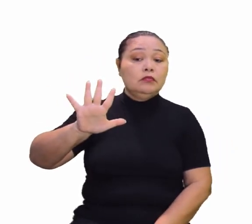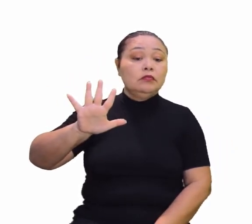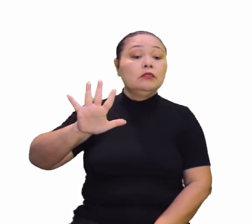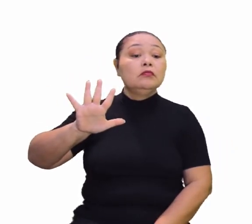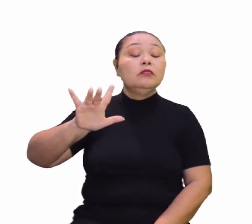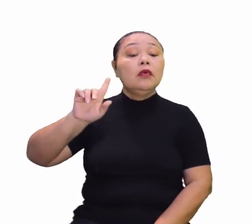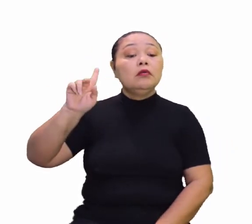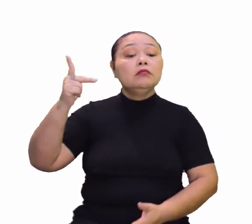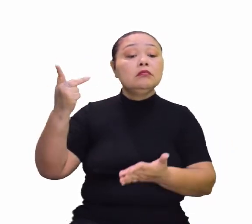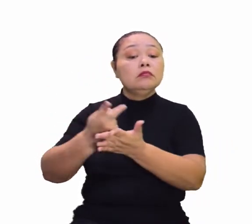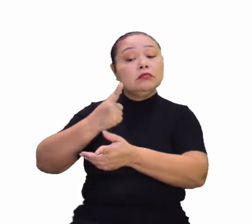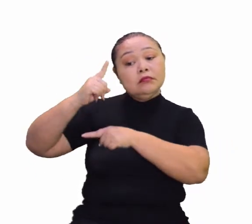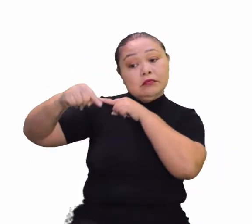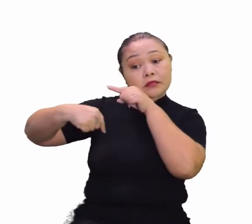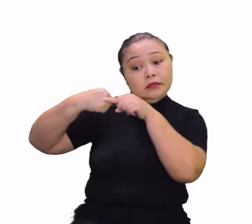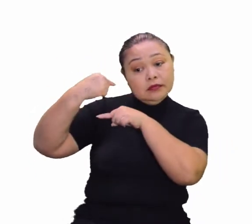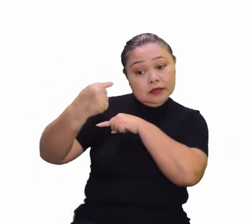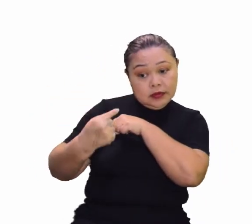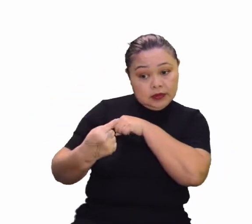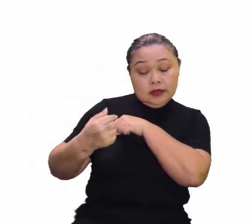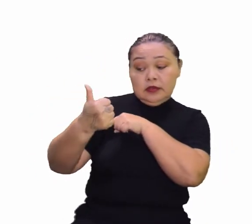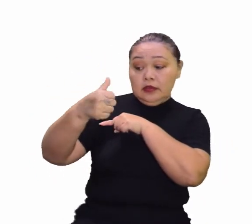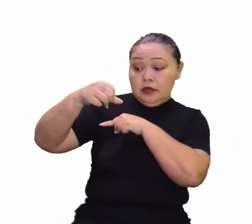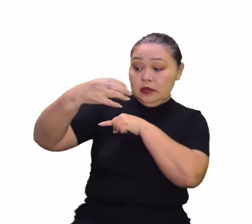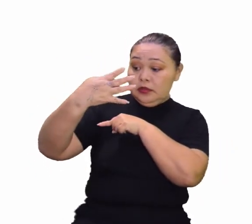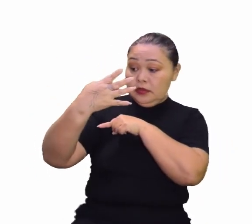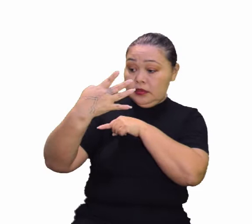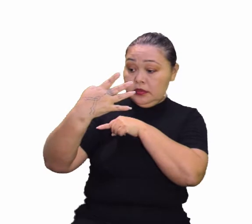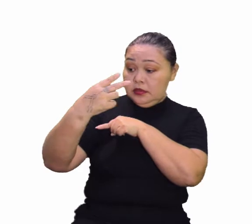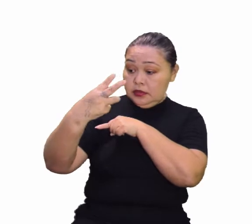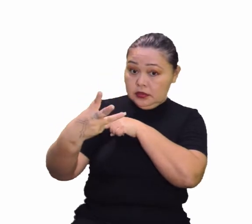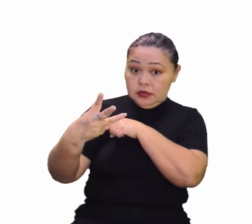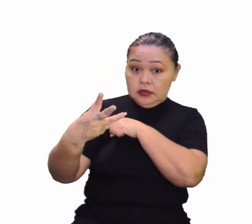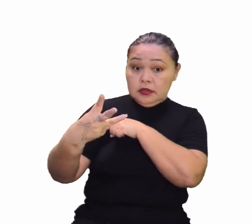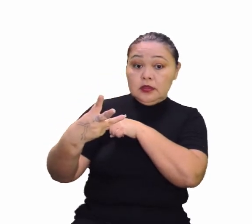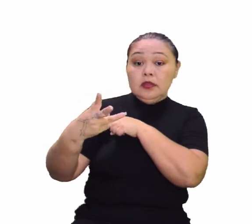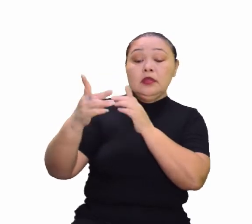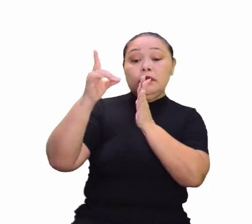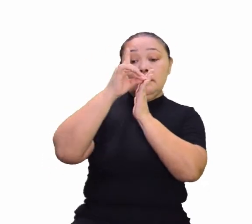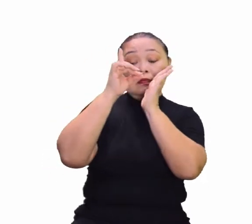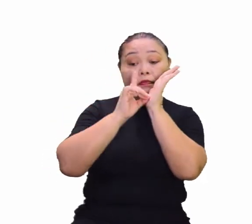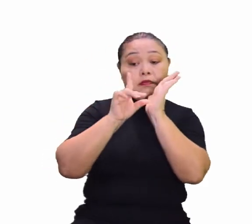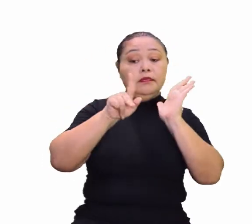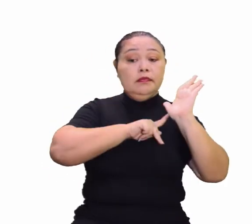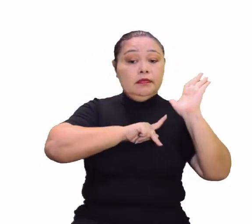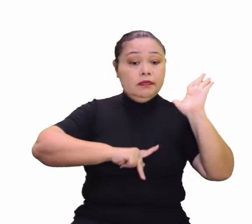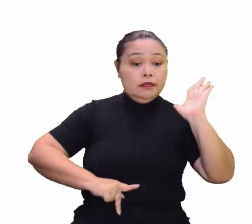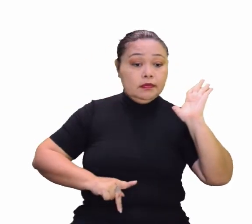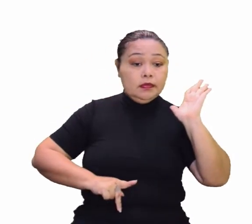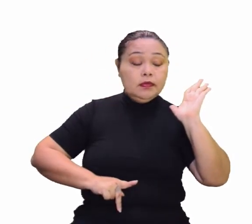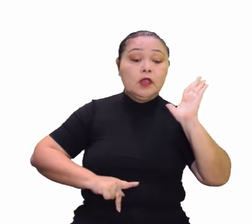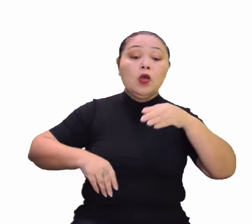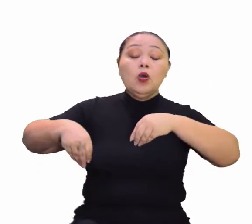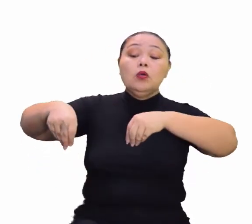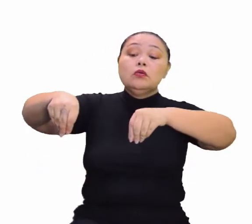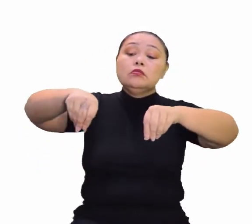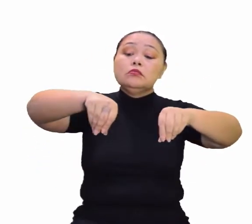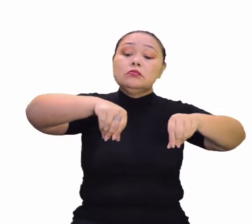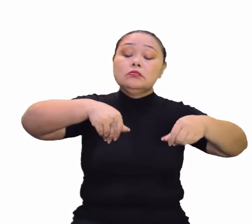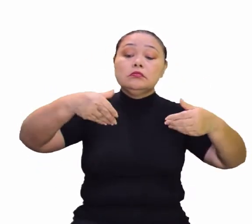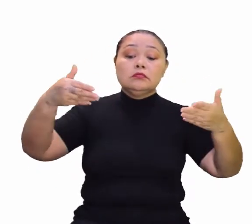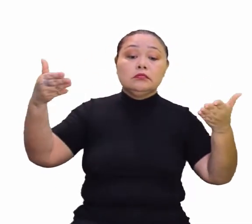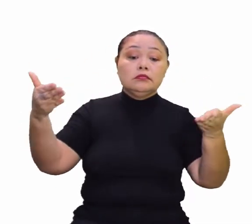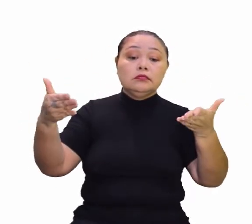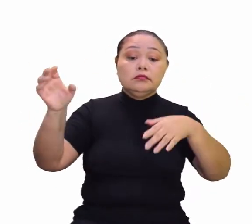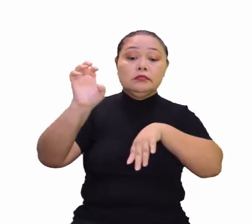federal, o que ocorreria somente em 1943 por um decreto presidencial. O